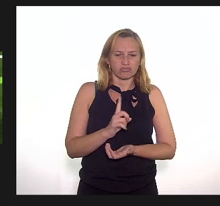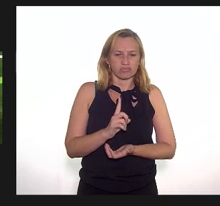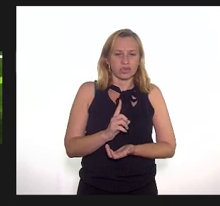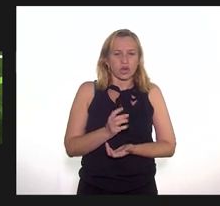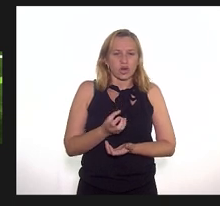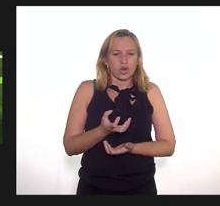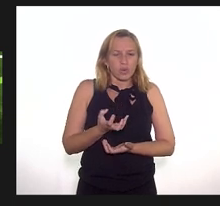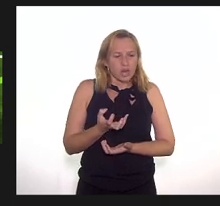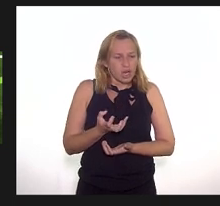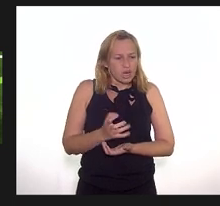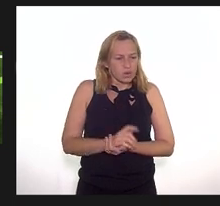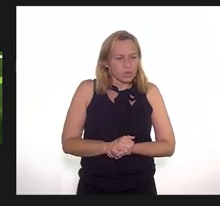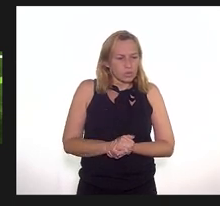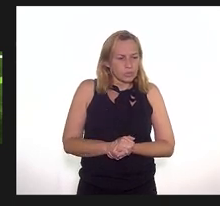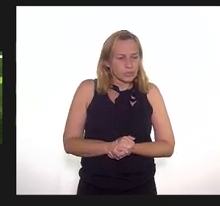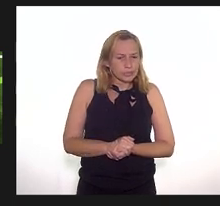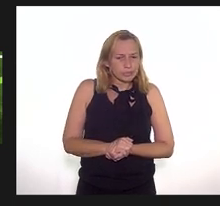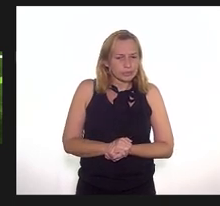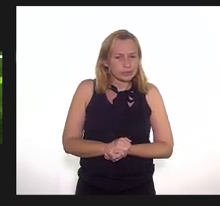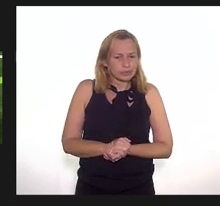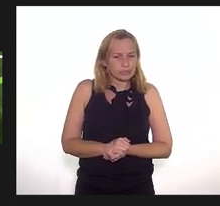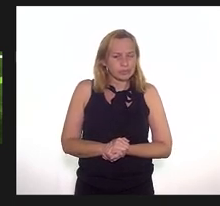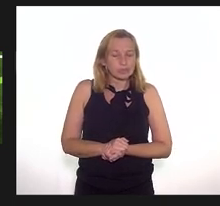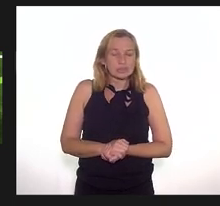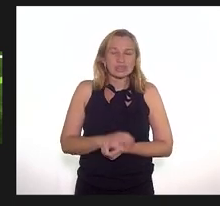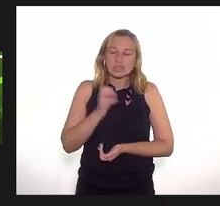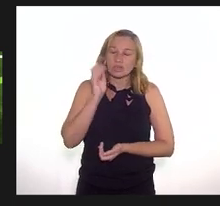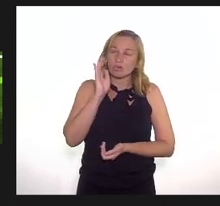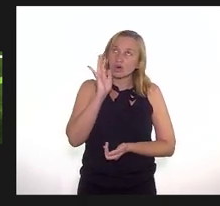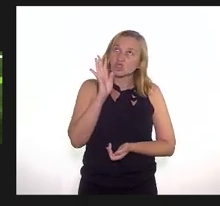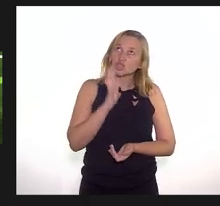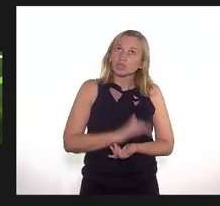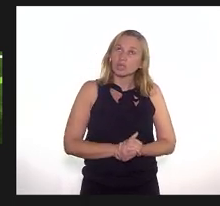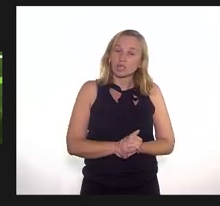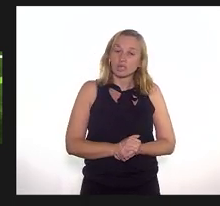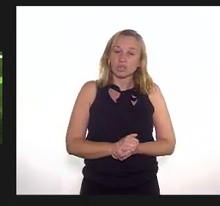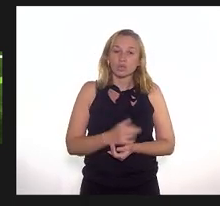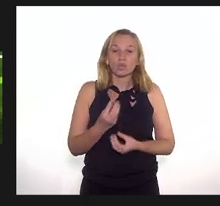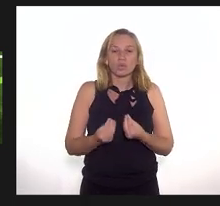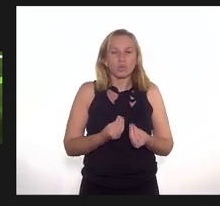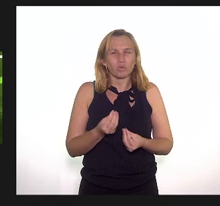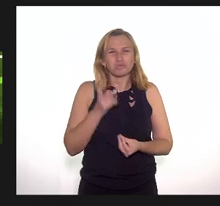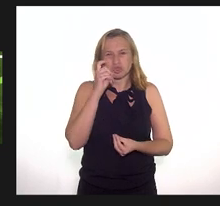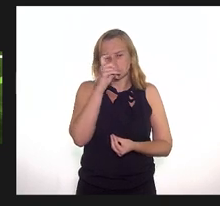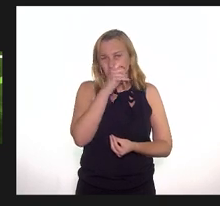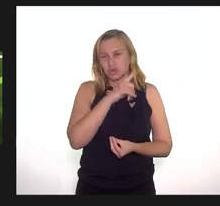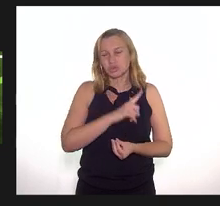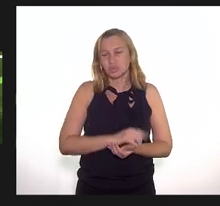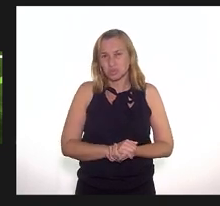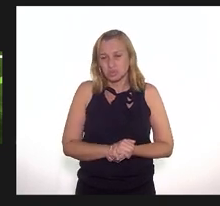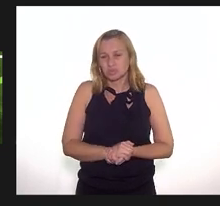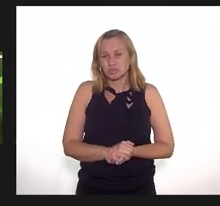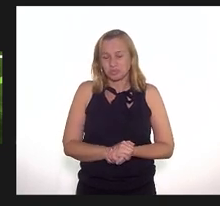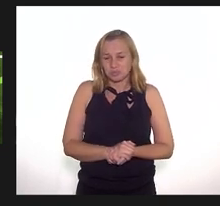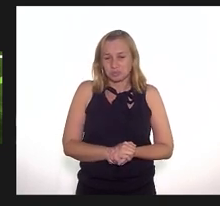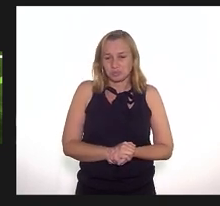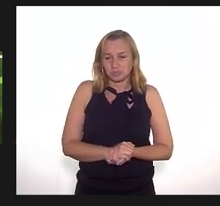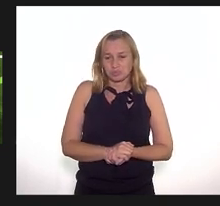eu quero aqui me imaginar como deve ser difícil mesmo,